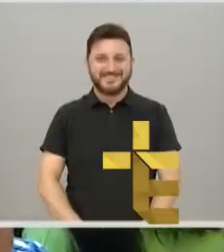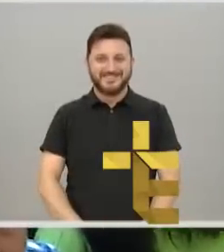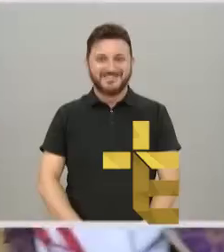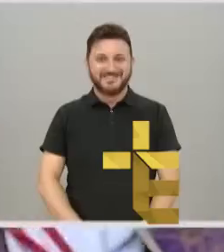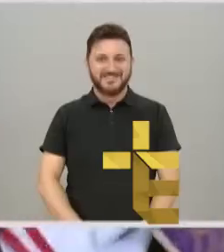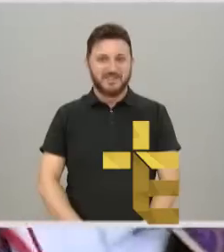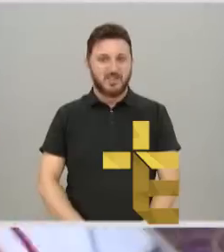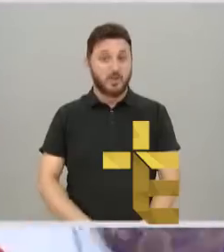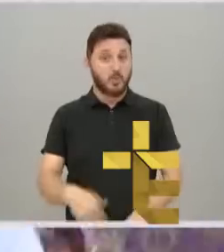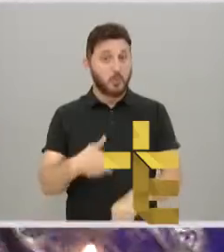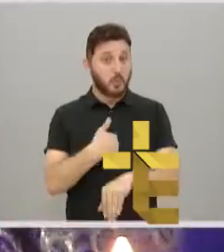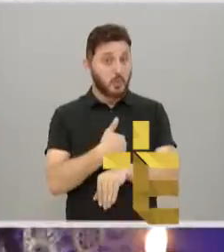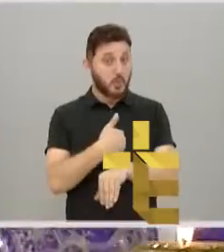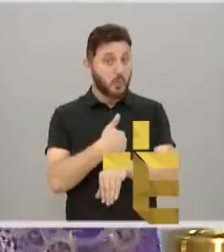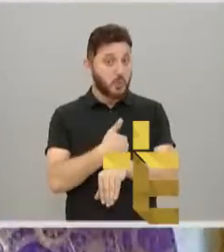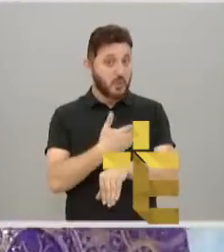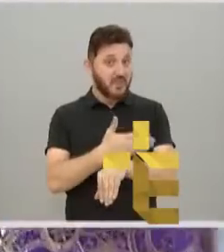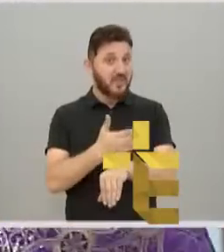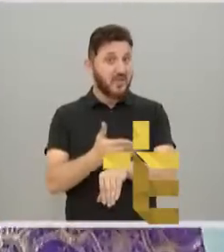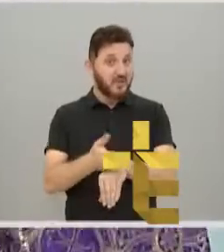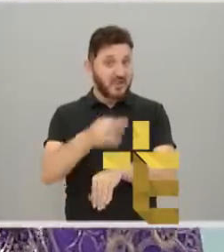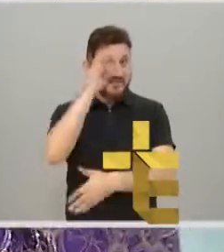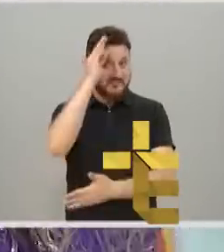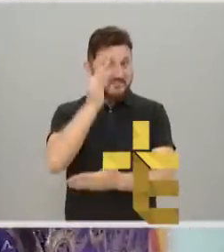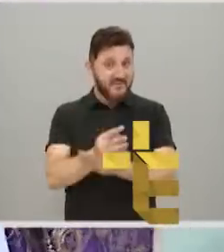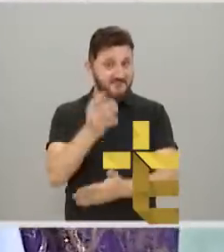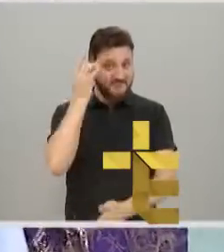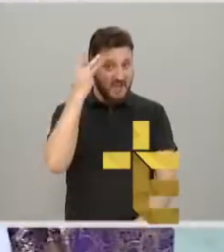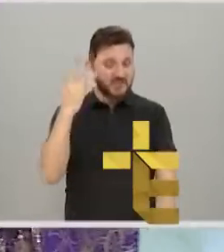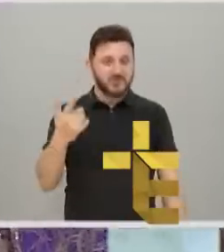hora é fácil ter fé.